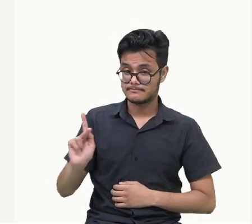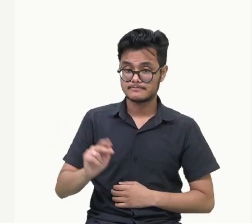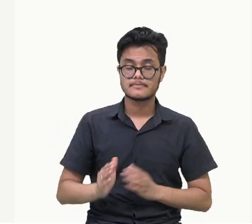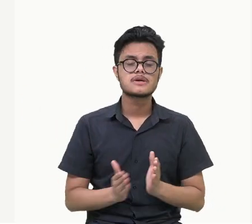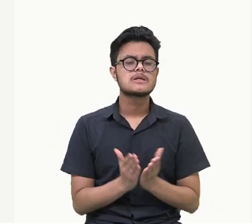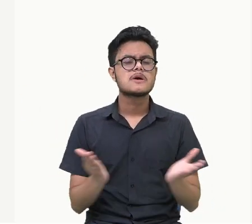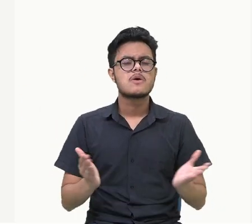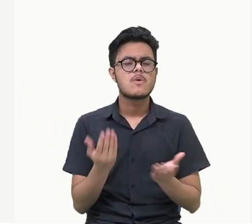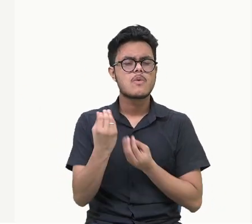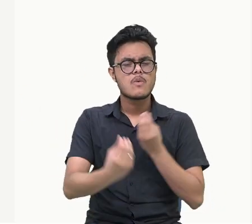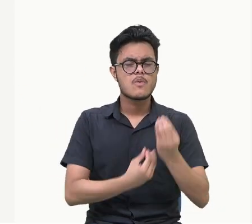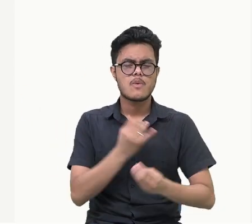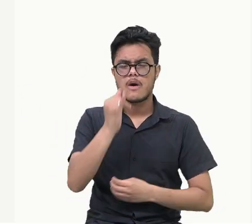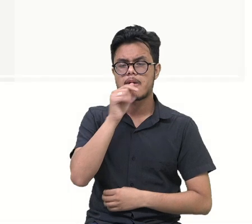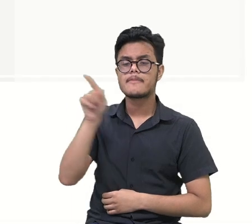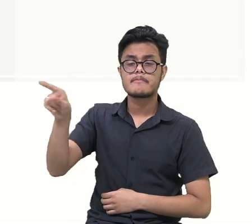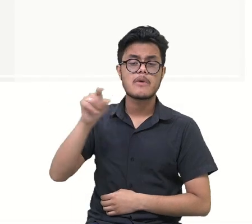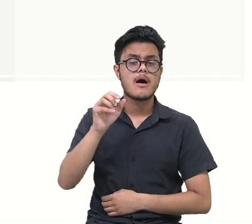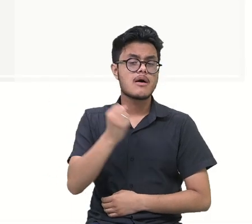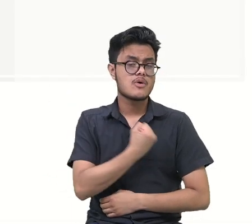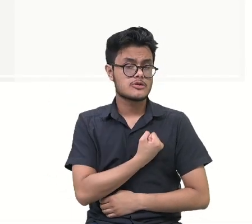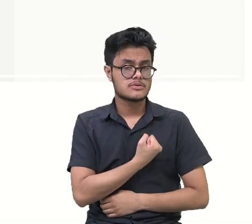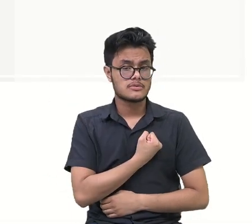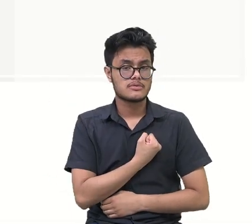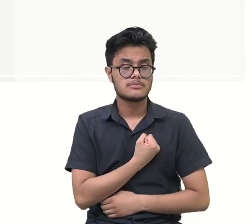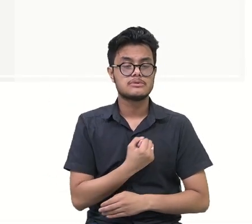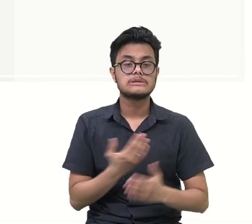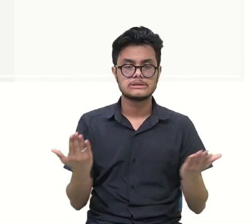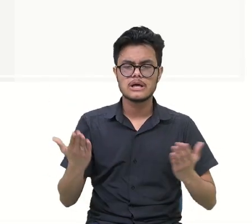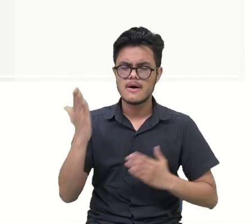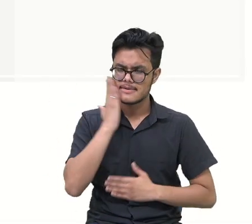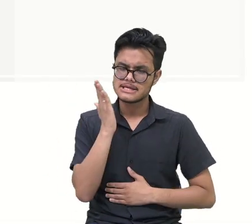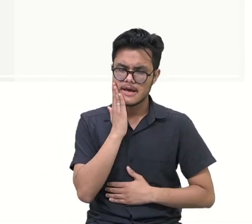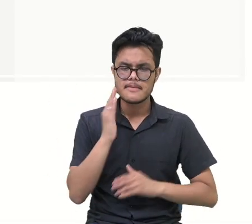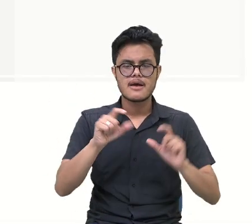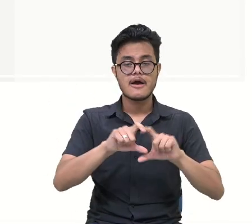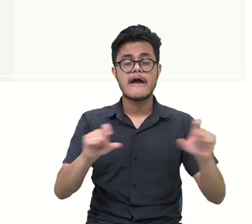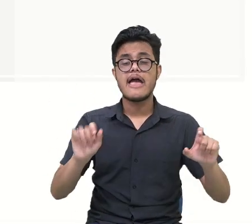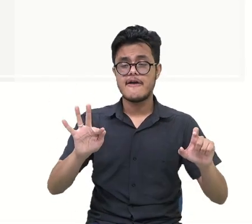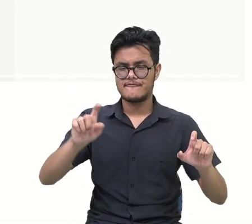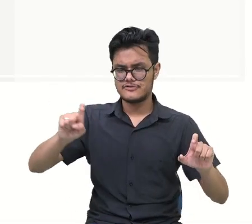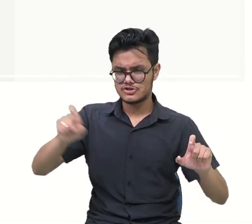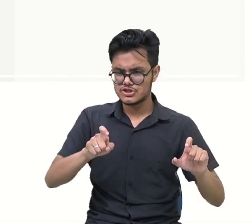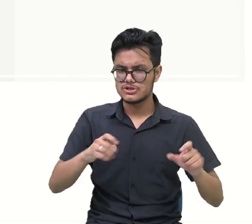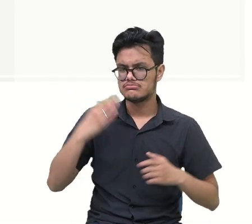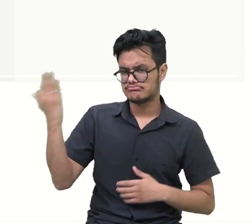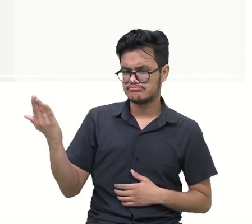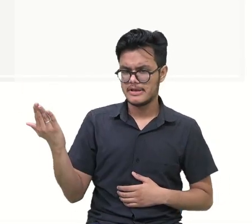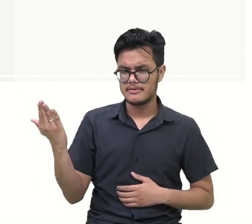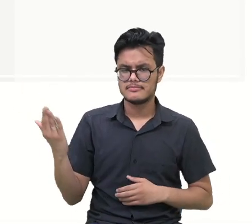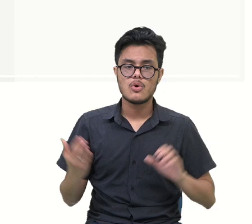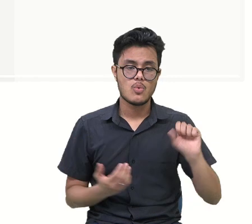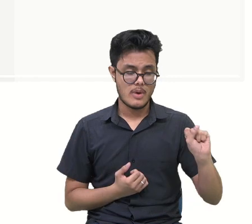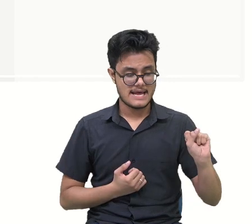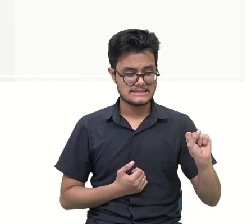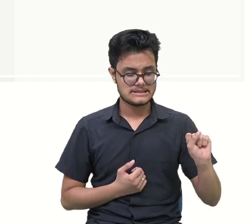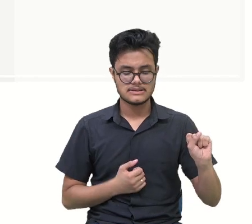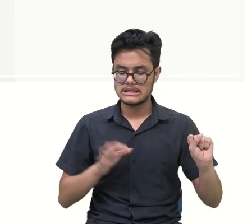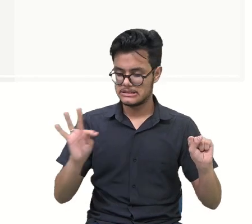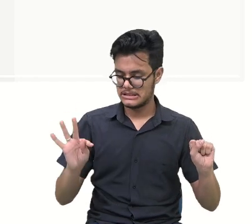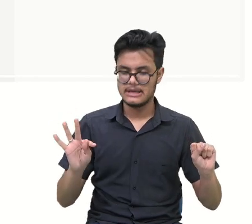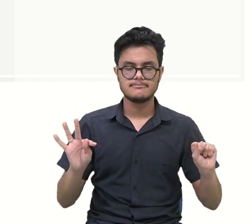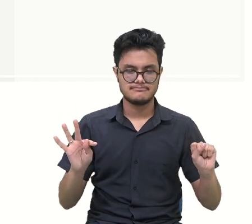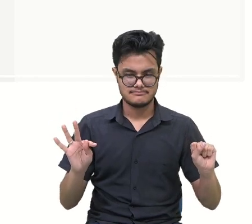vai chegar nesse valor, então? Veja, como ele já deu a função, que é essa daqui, ó, S de T igual